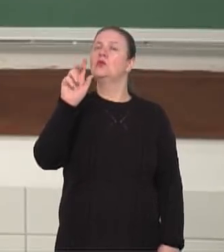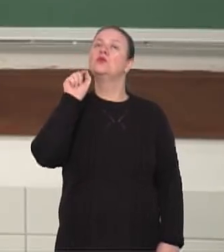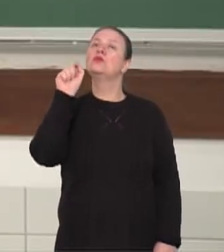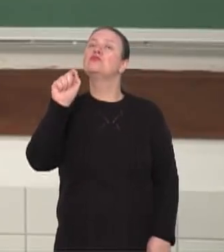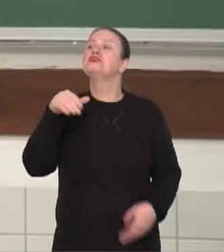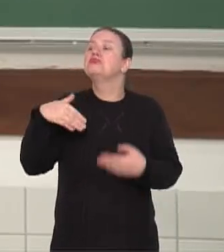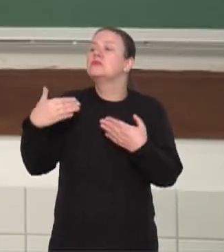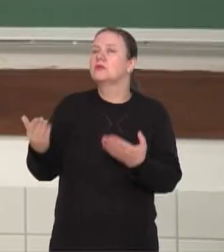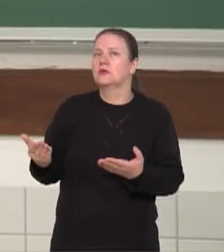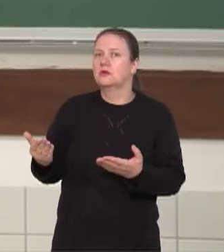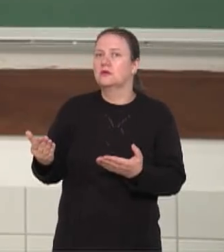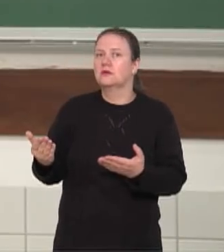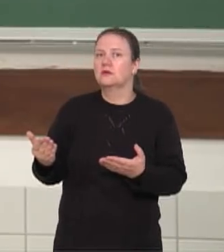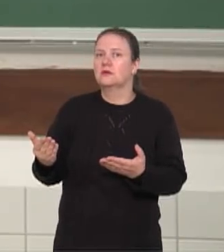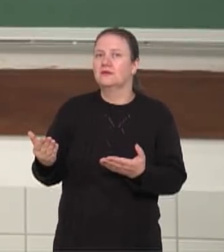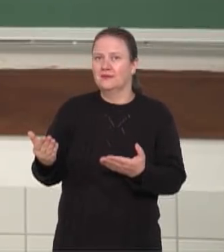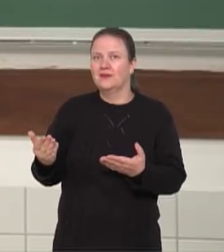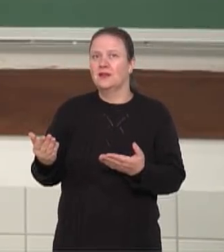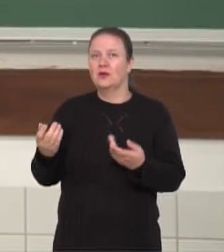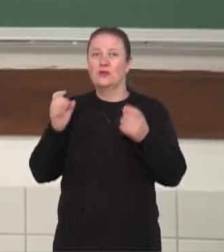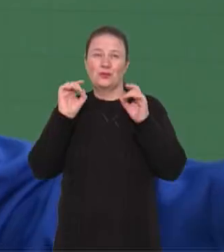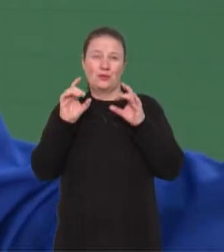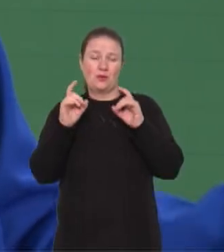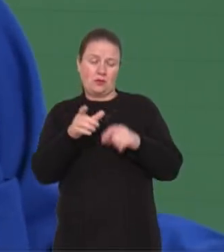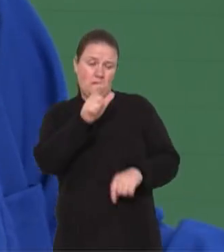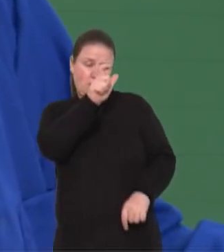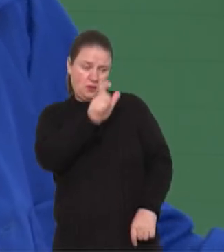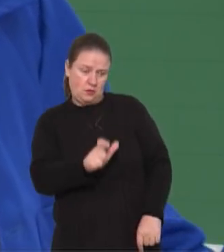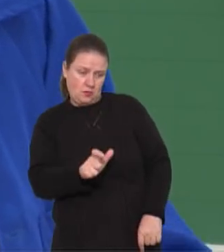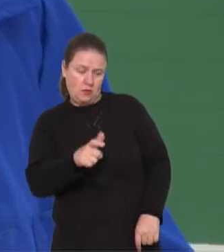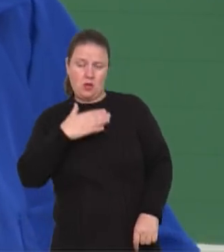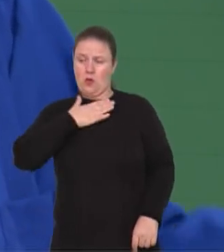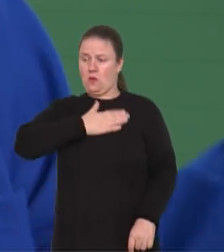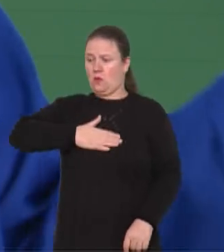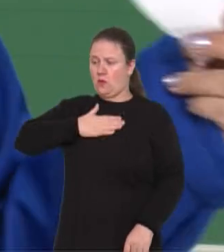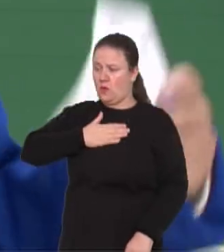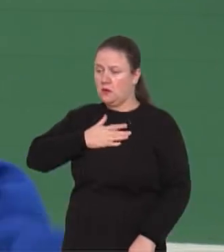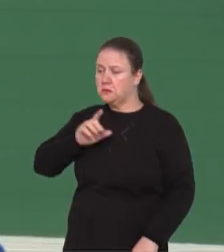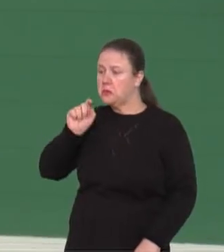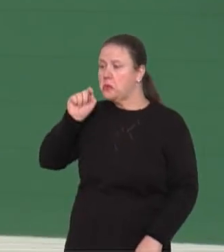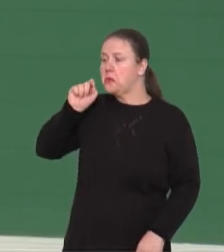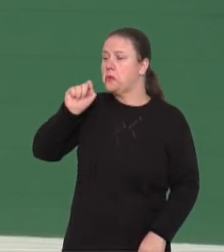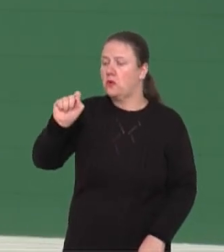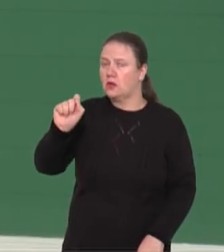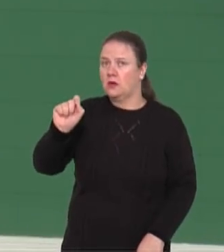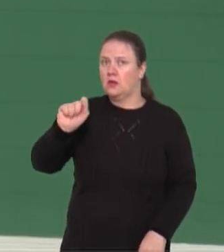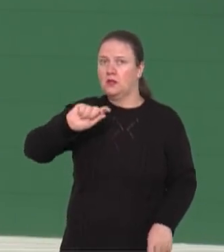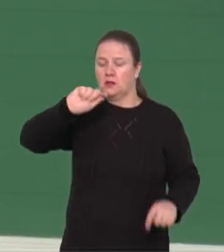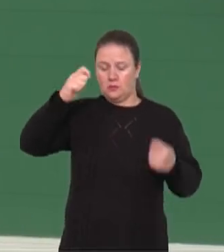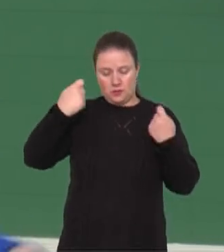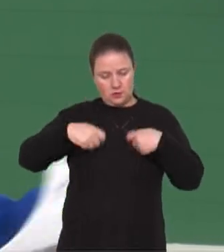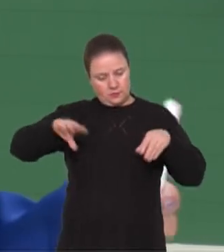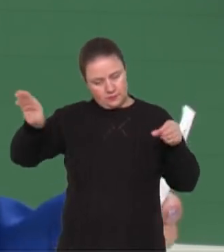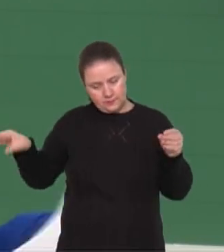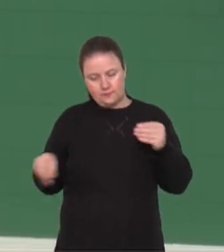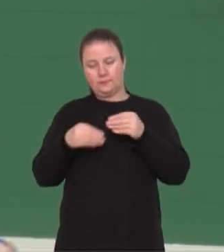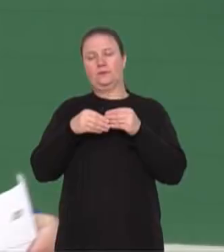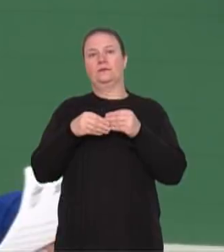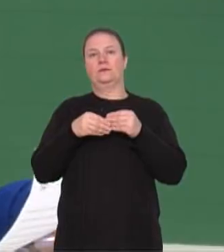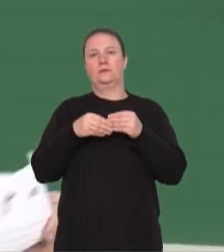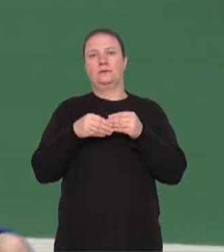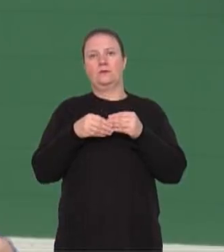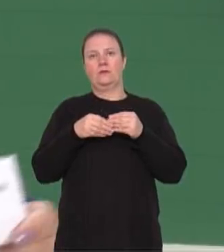verbo transitivo indireto, porque não basta ter um complemento, ele tem que ter junto uma preposição. Não é como no